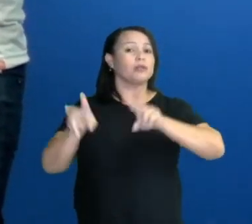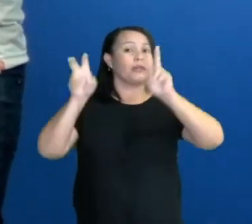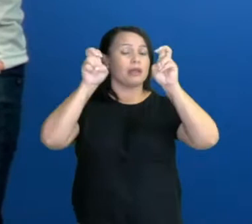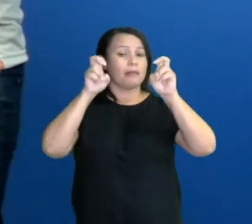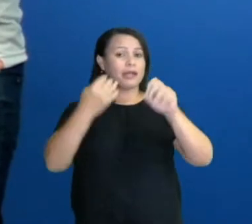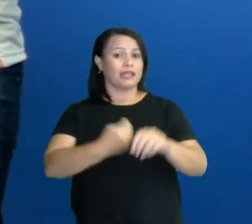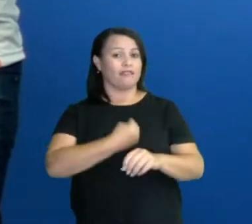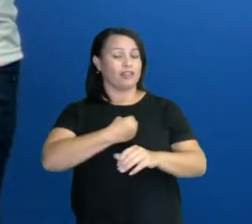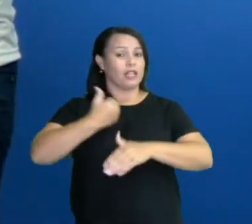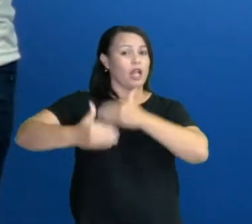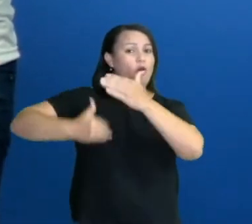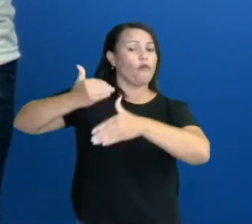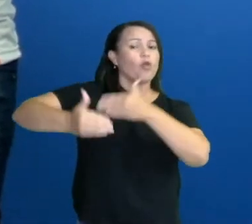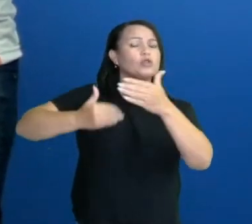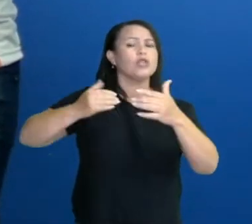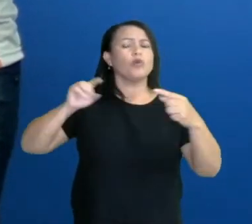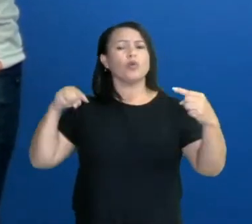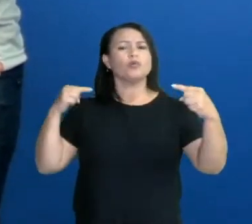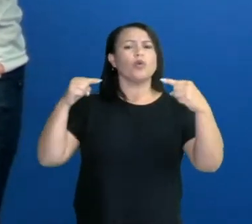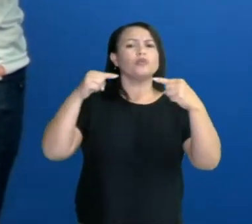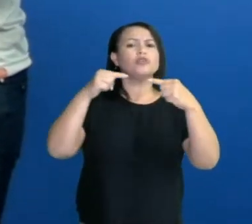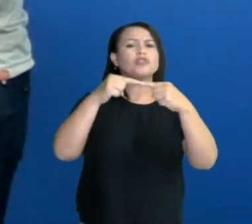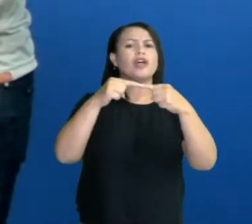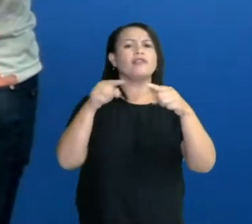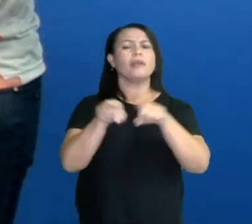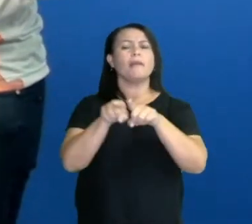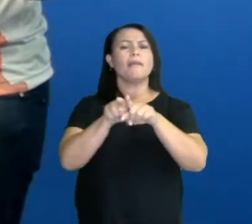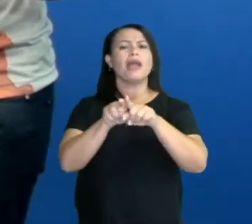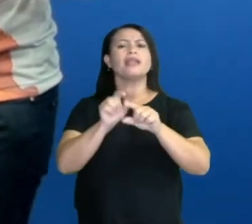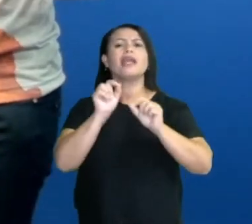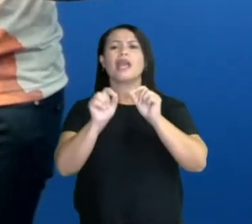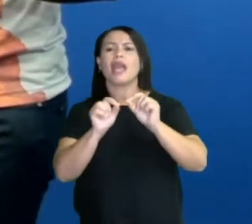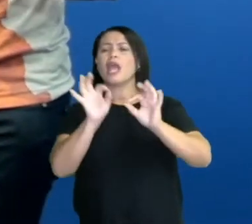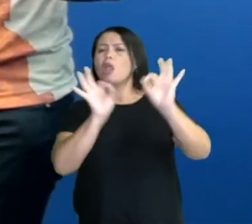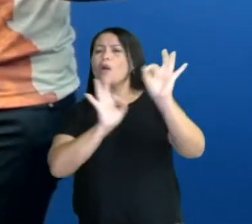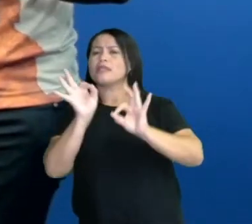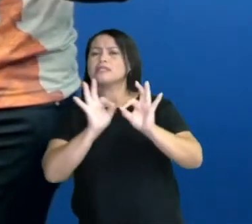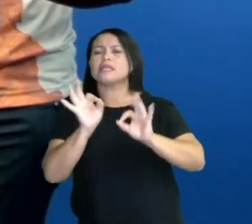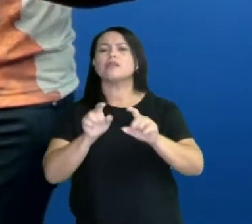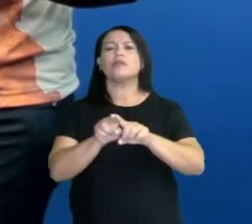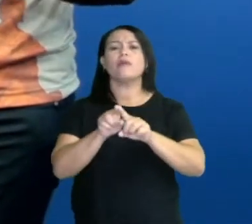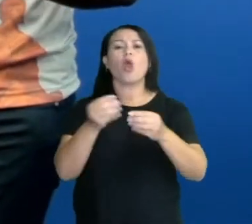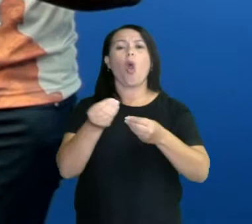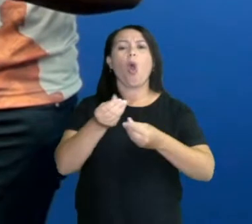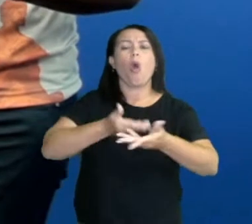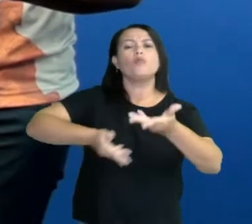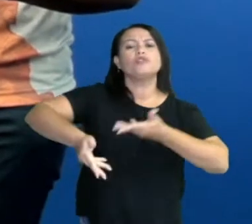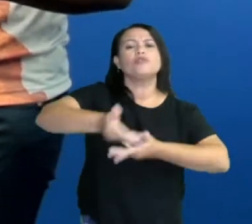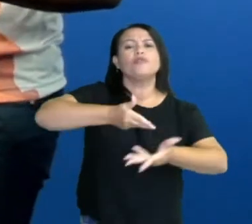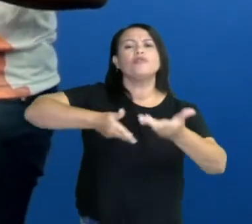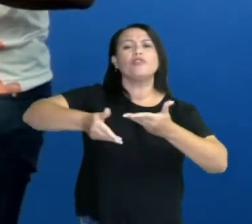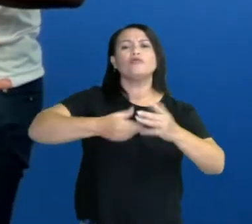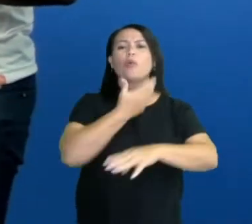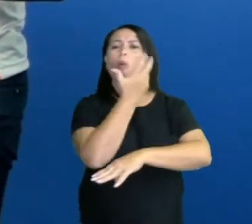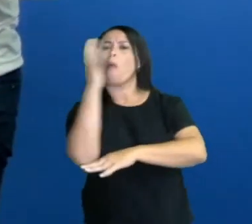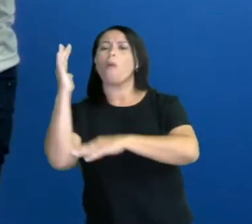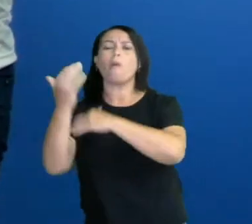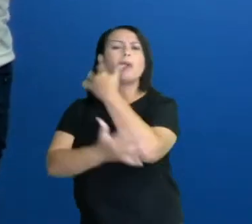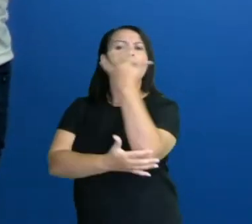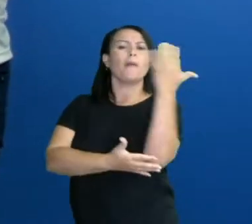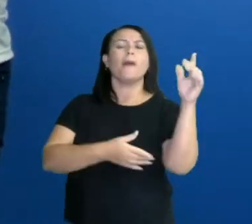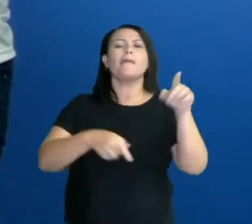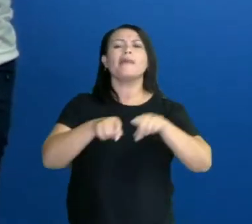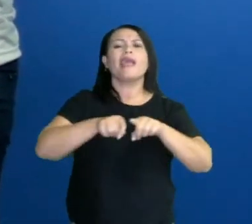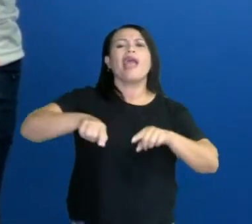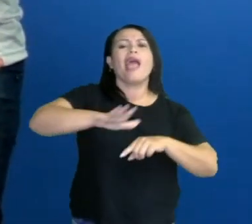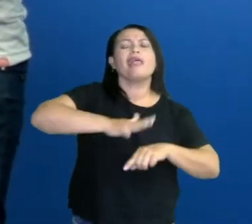vida e evolução. Nosso objeto de conhecimento é essa estrutura e organização, como os seres vivos interagem com o meio ambiente. Nosso objetivo